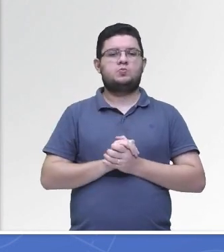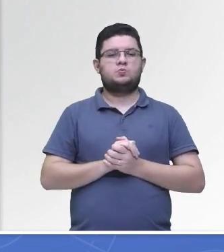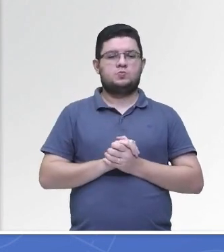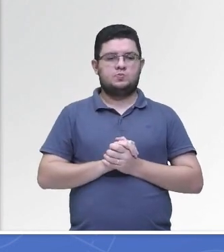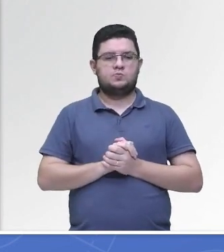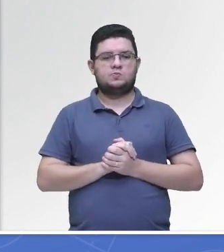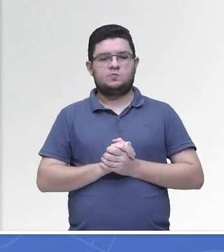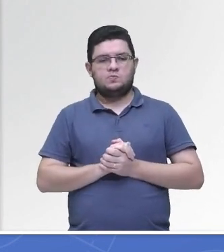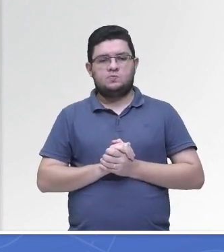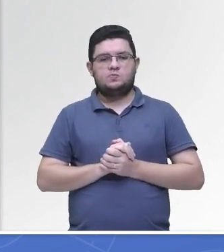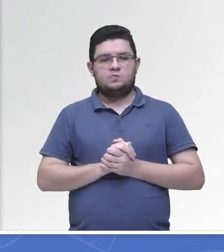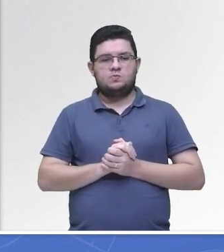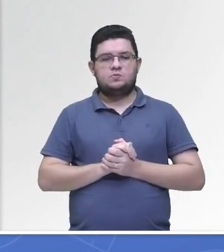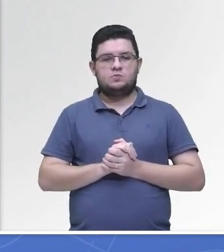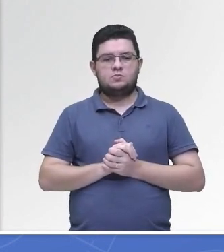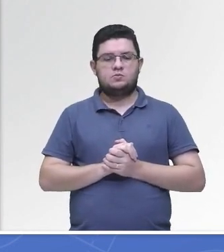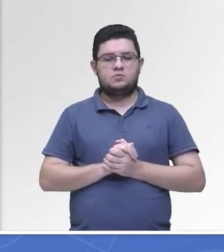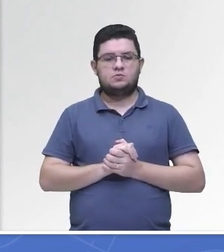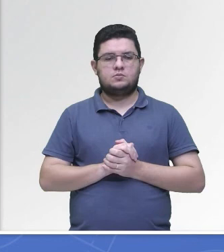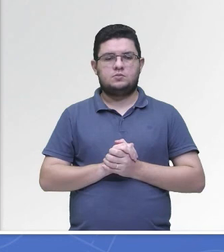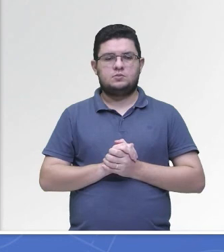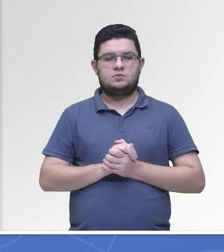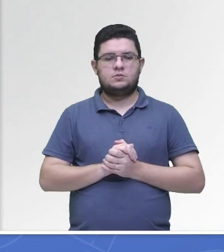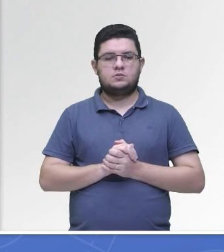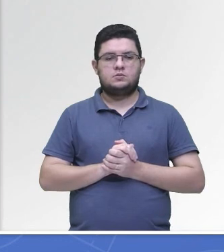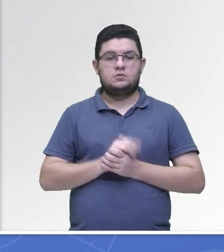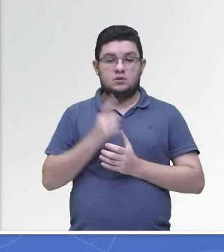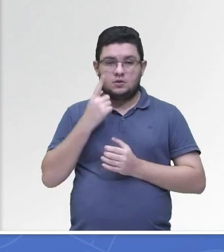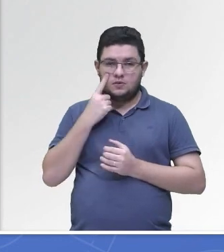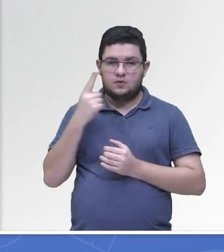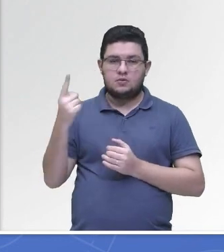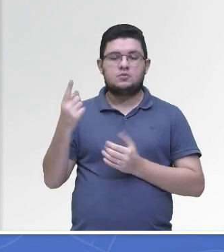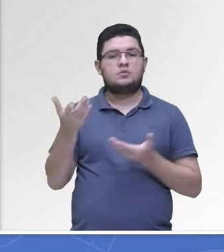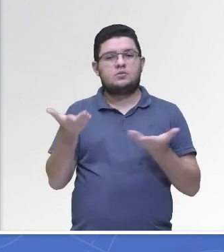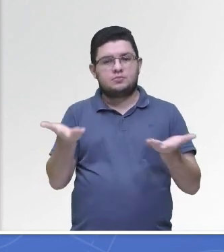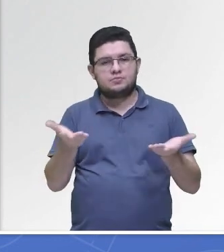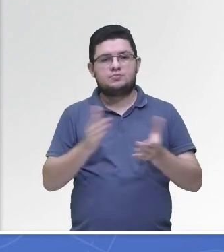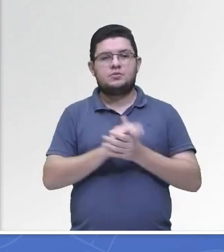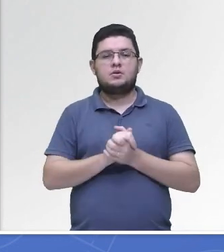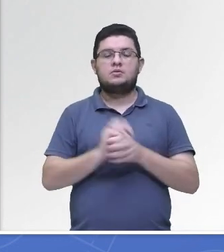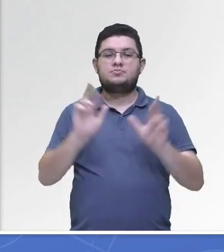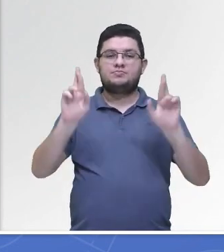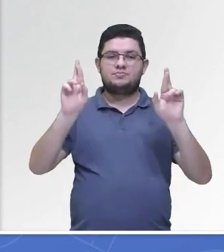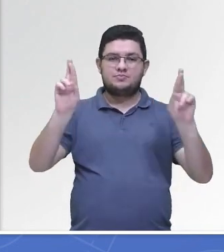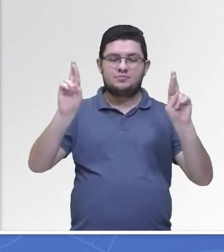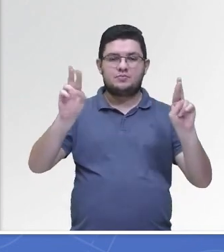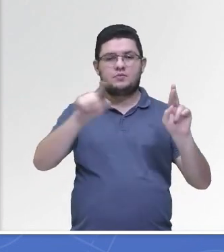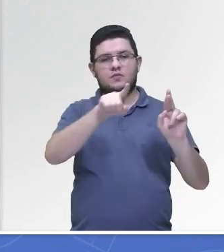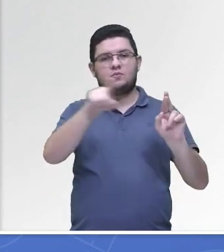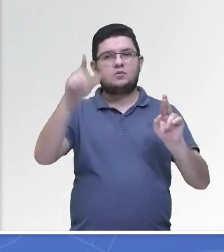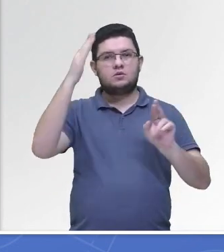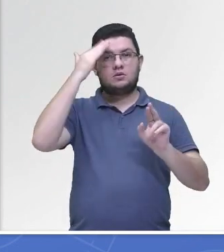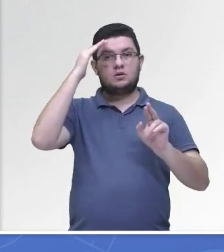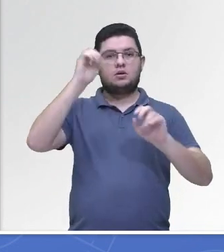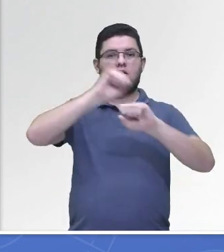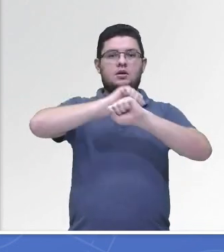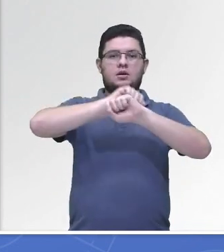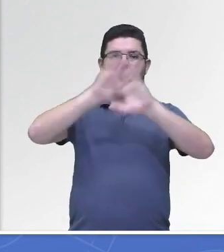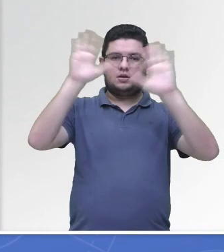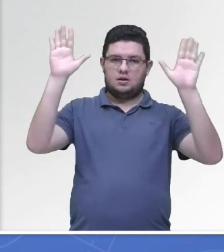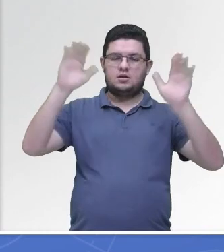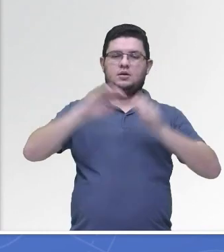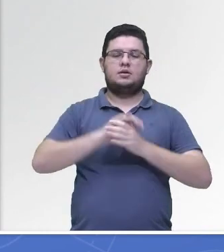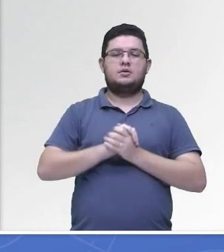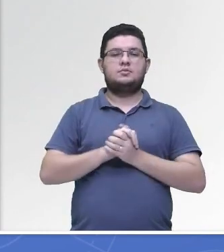carbonos terciários na nossa questão. Então, gente, espero que vocês tenham compreendido